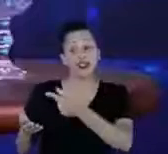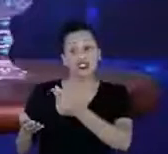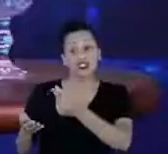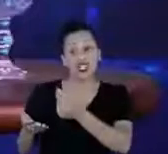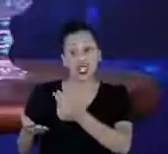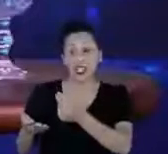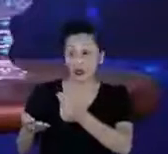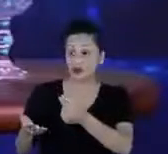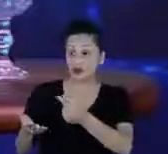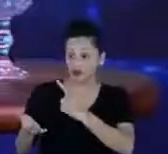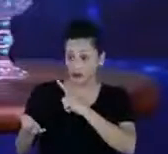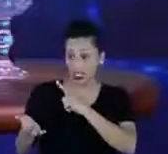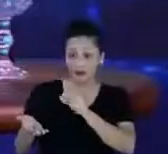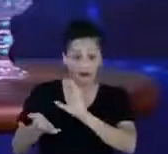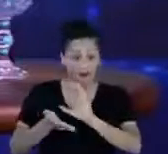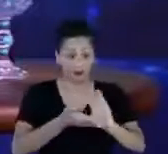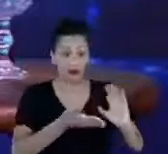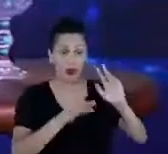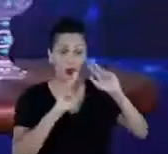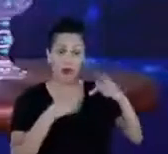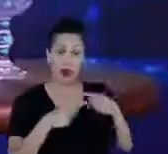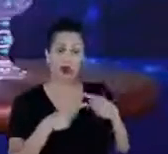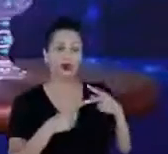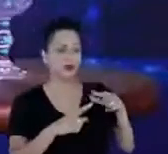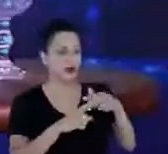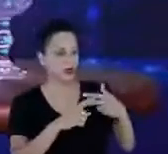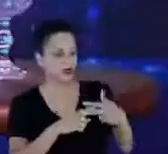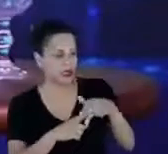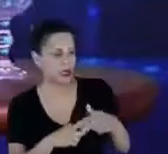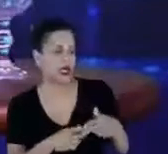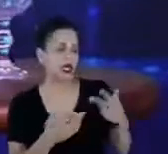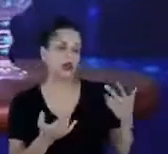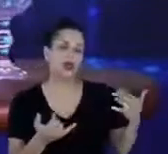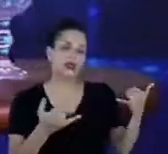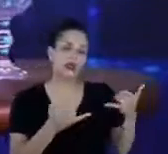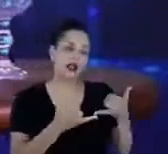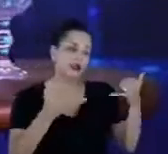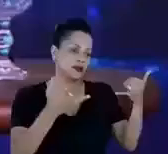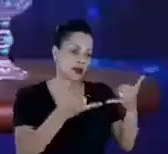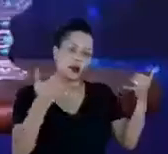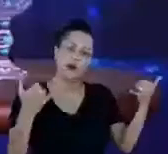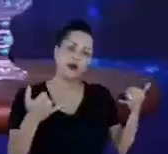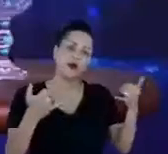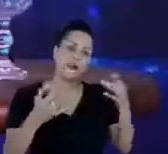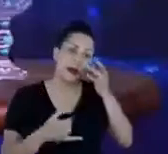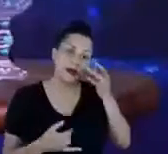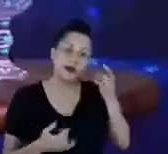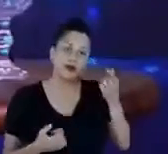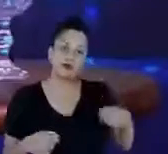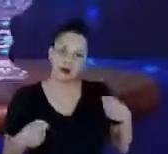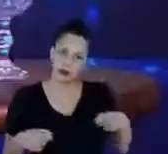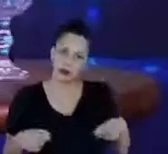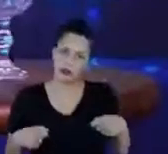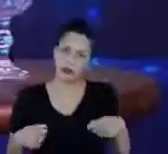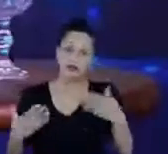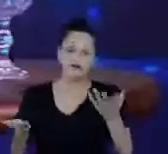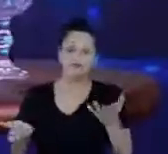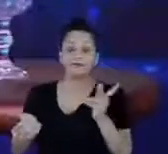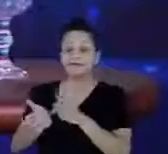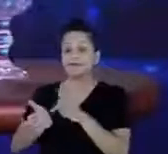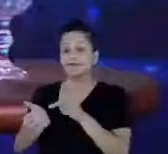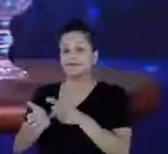talvez seja para instalação seja para alguma manutenção é que seja precisa ser presencial e assim vai então é verdade a tecnologia ele não o Finn